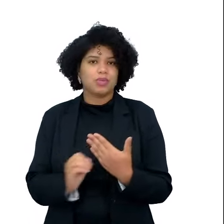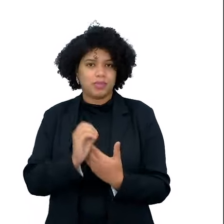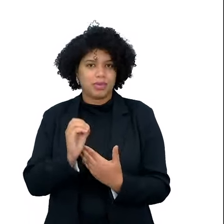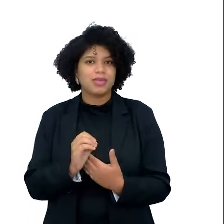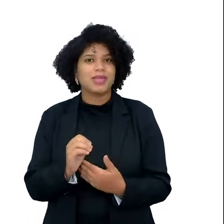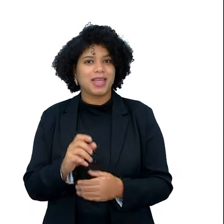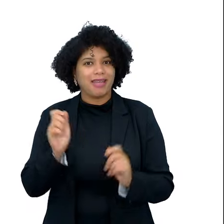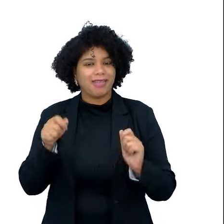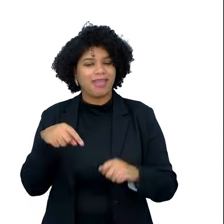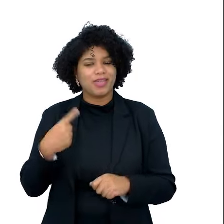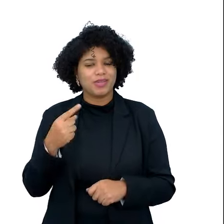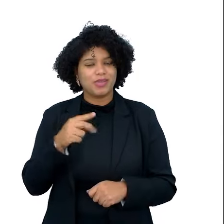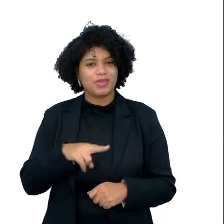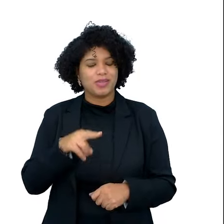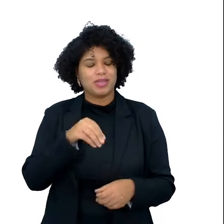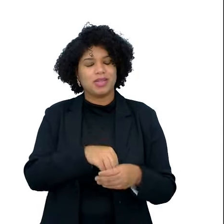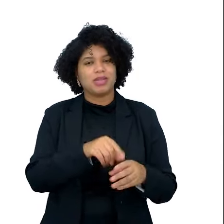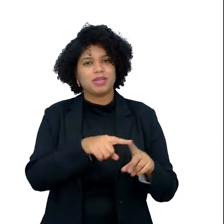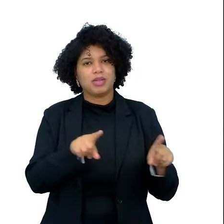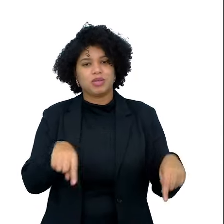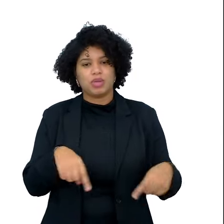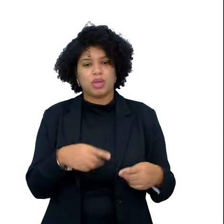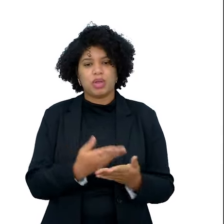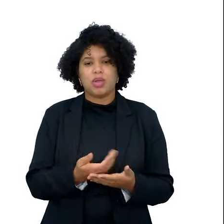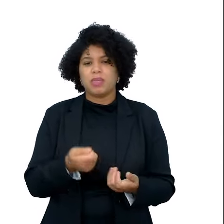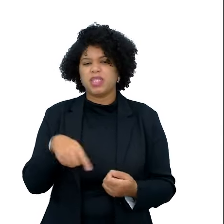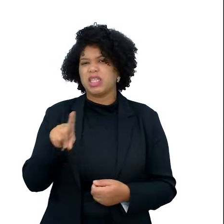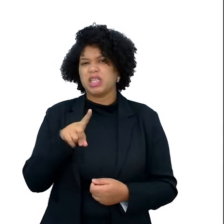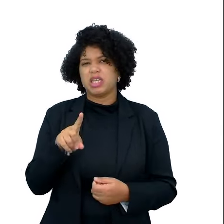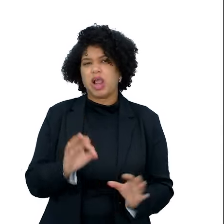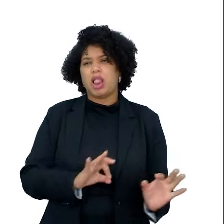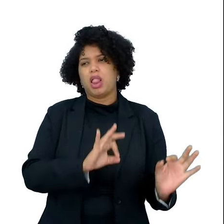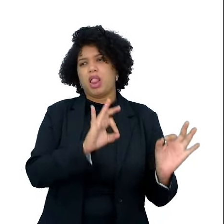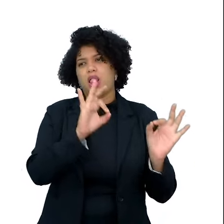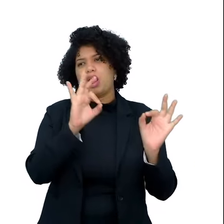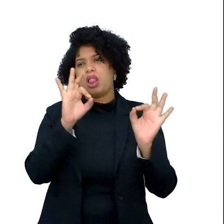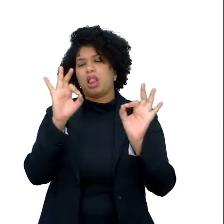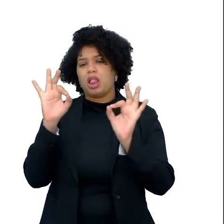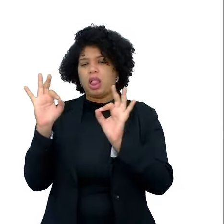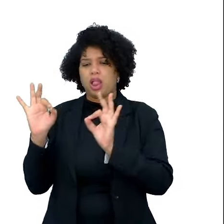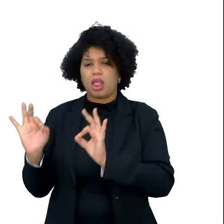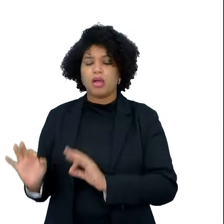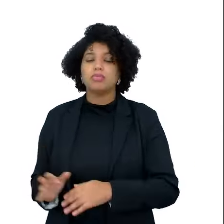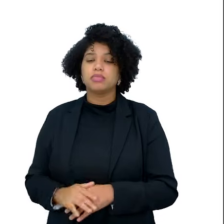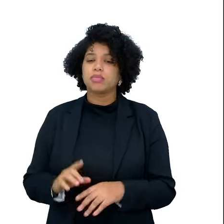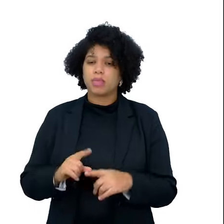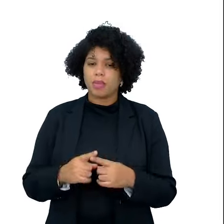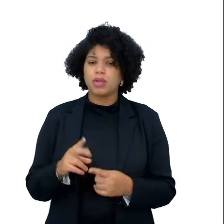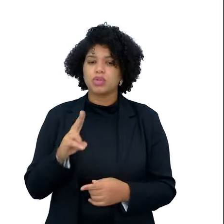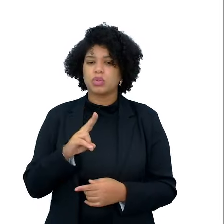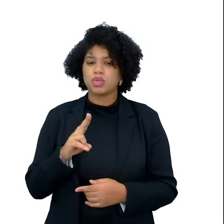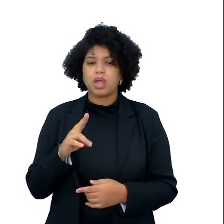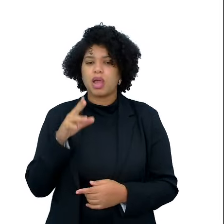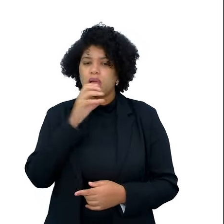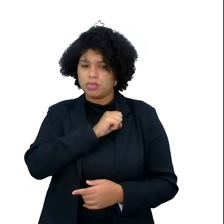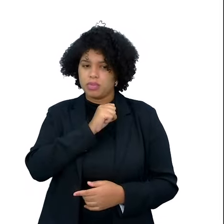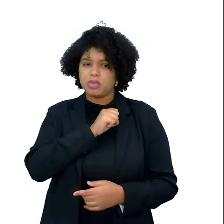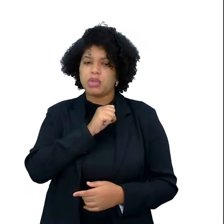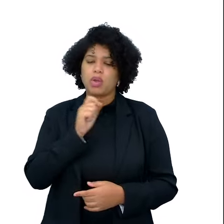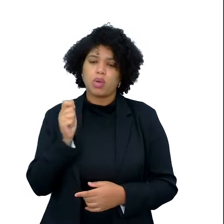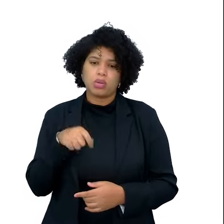muito significativos. Não digo assim, passar a aula inteira do Centro de Mídias, mas eu acho que isso também pode